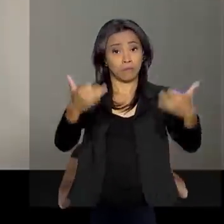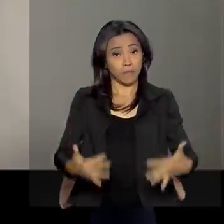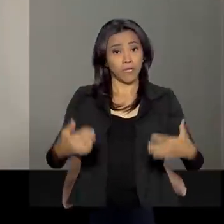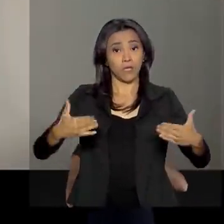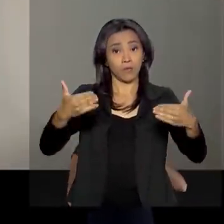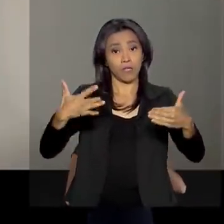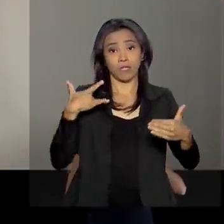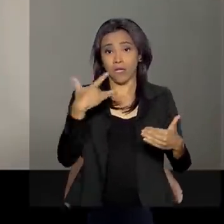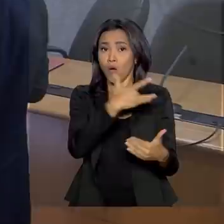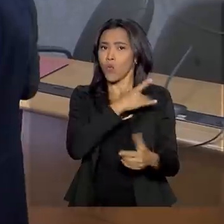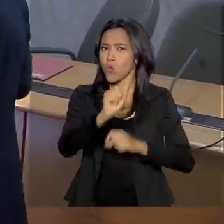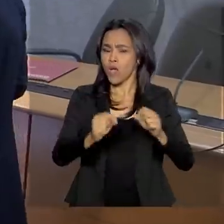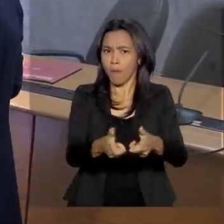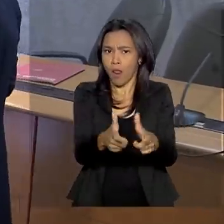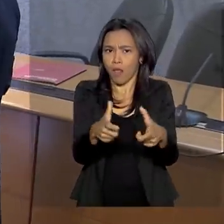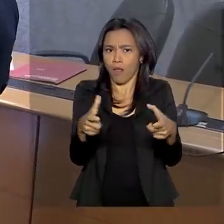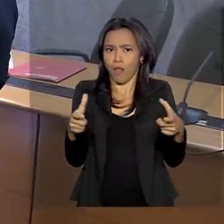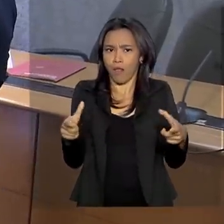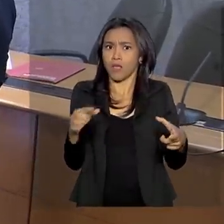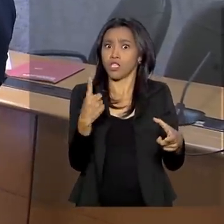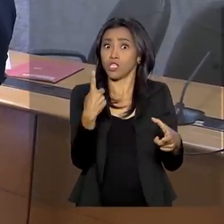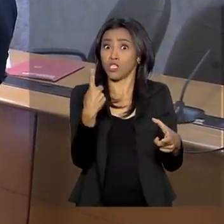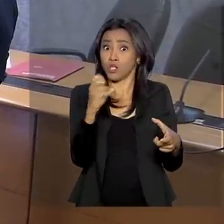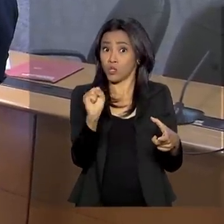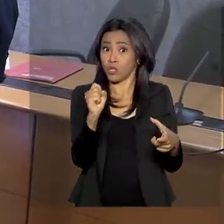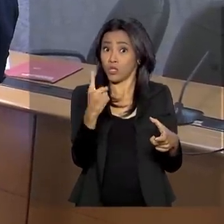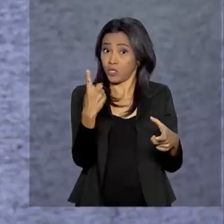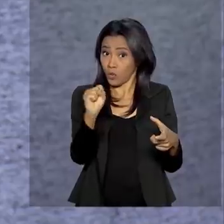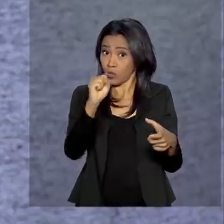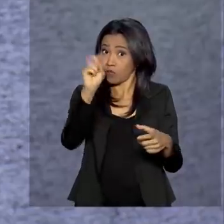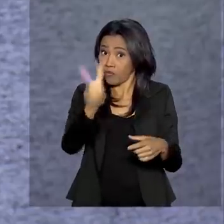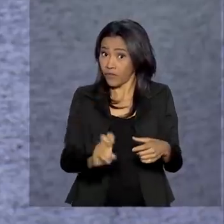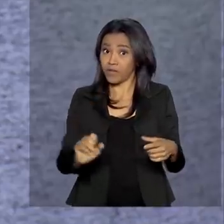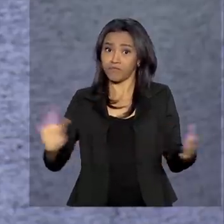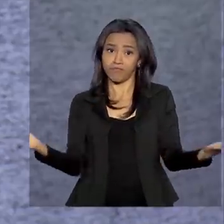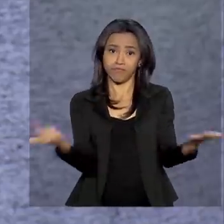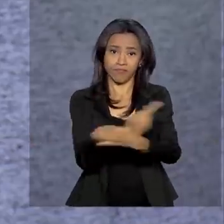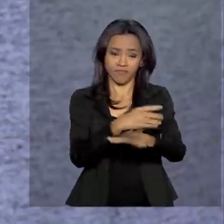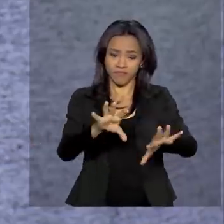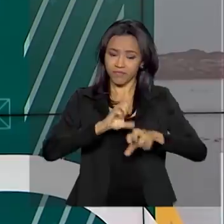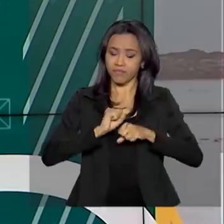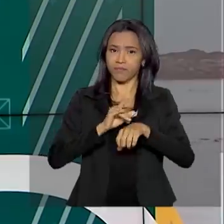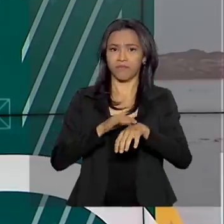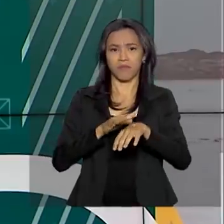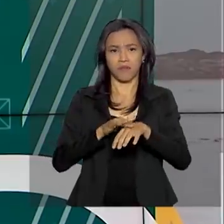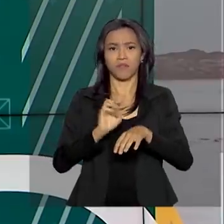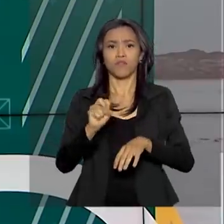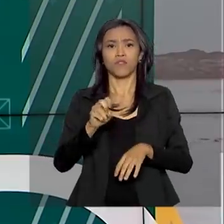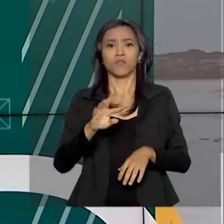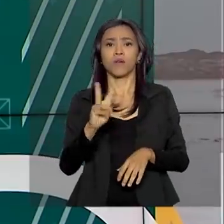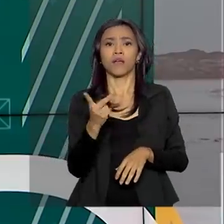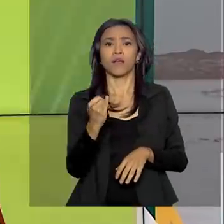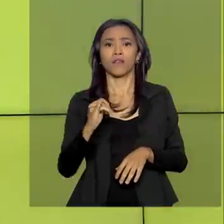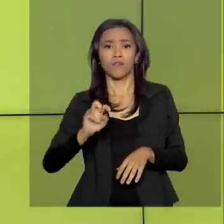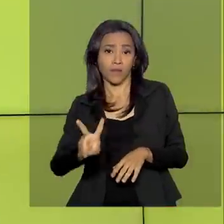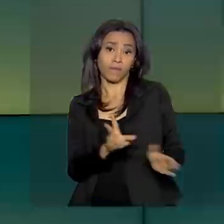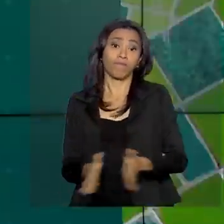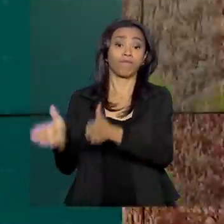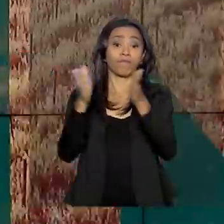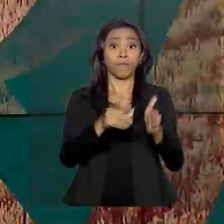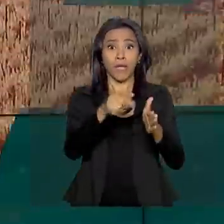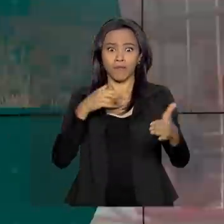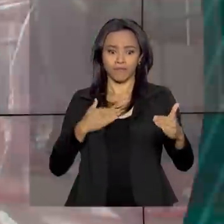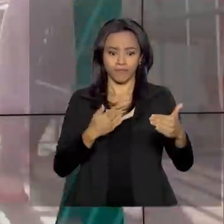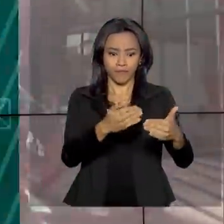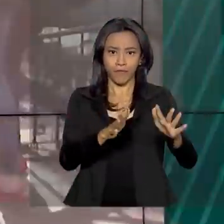as doenças aumentam em até 18 vezes a chance de infecção pelo vírus hiv veja também reta final do